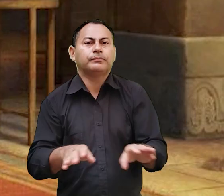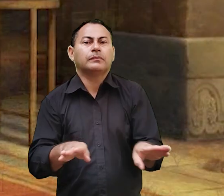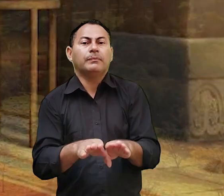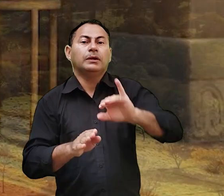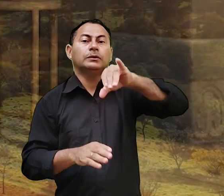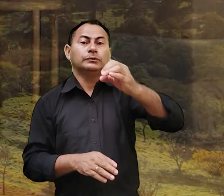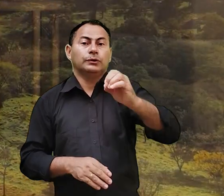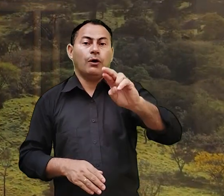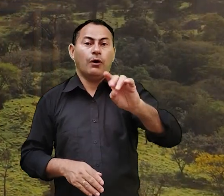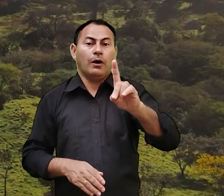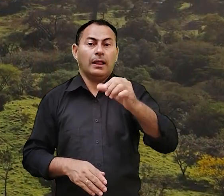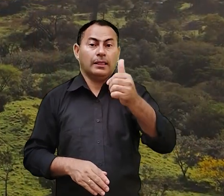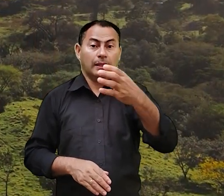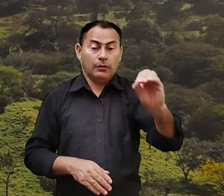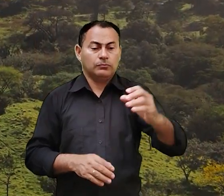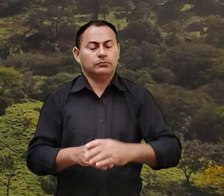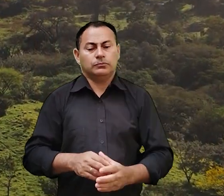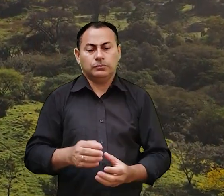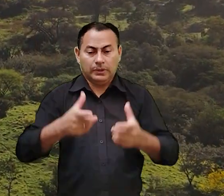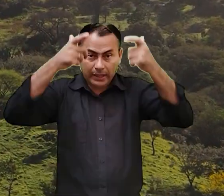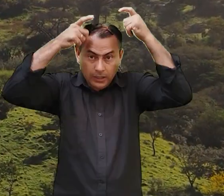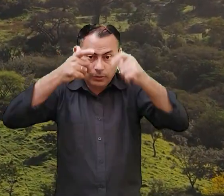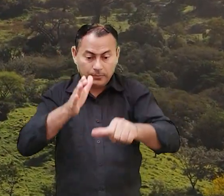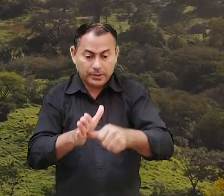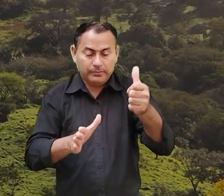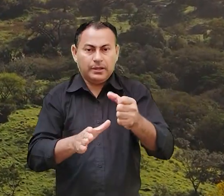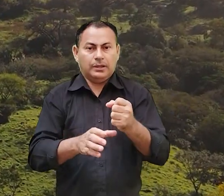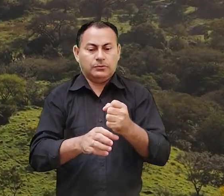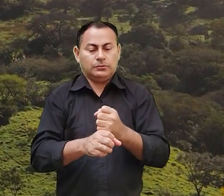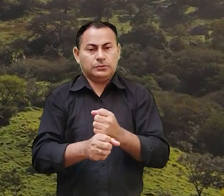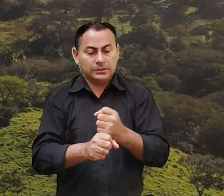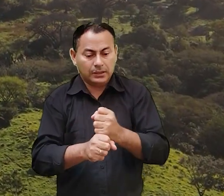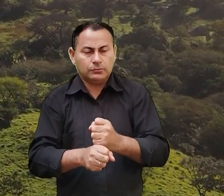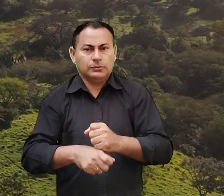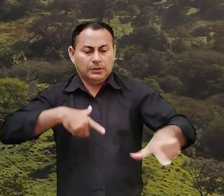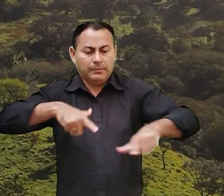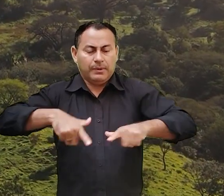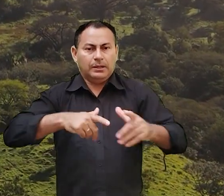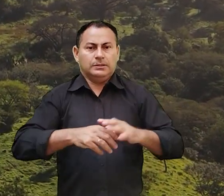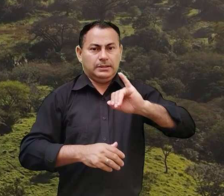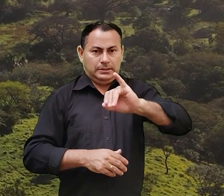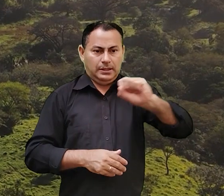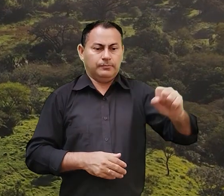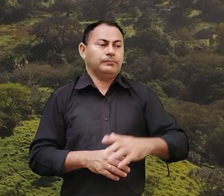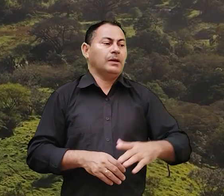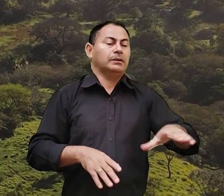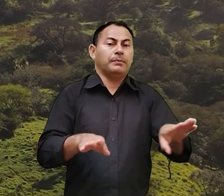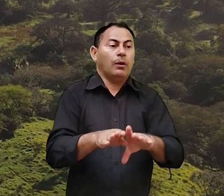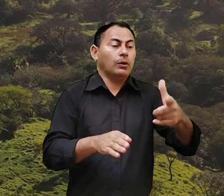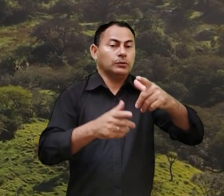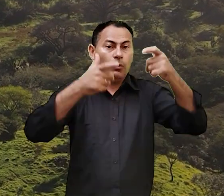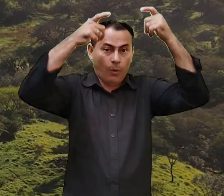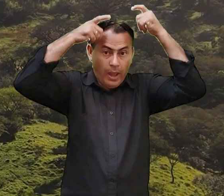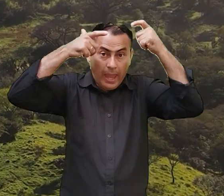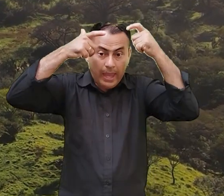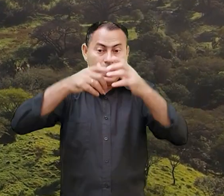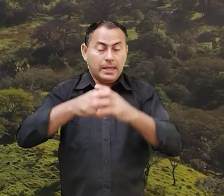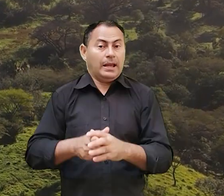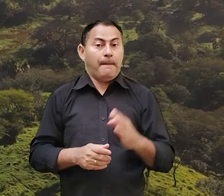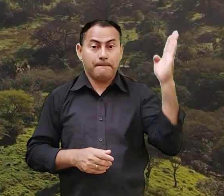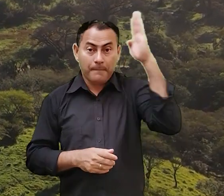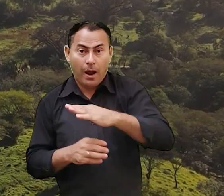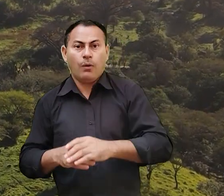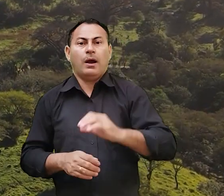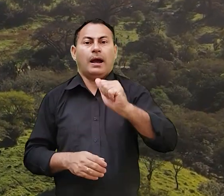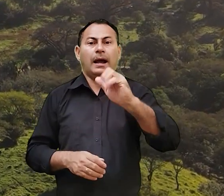Jotão também reinou nos primeiros anos do ministério de Isaías, mas depois um rei que não era bom, chamado